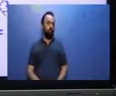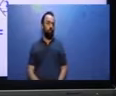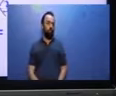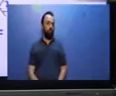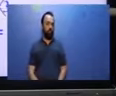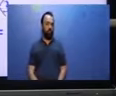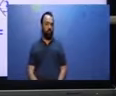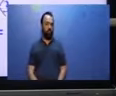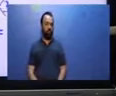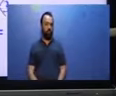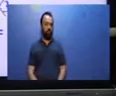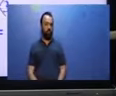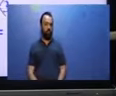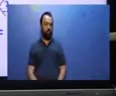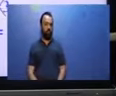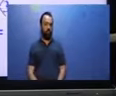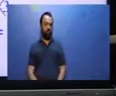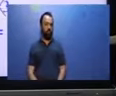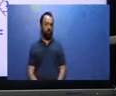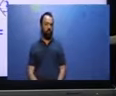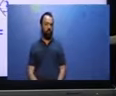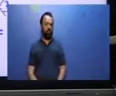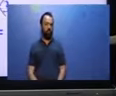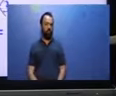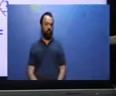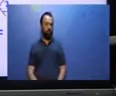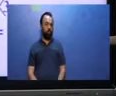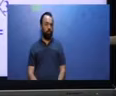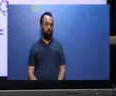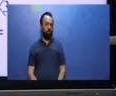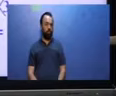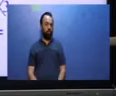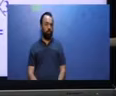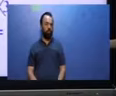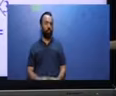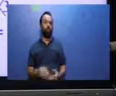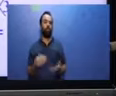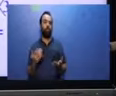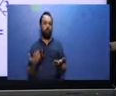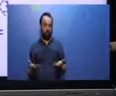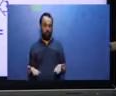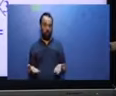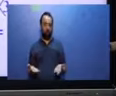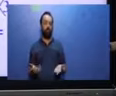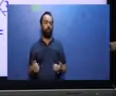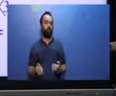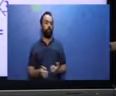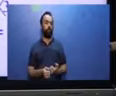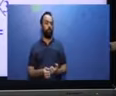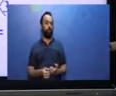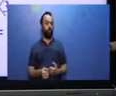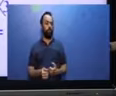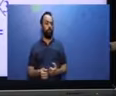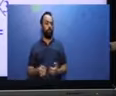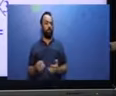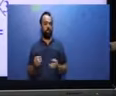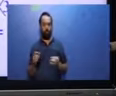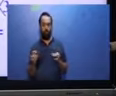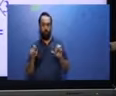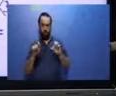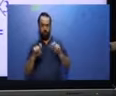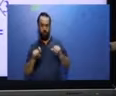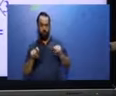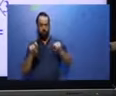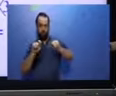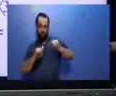igualar as quantidades de reagentes e produtos ou seja nós estamos fazendo o o ajuste